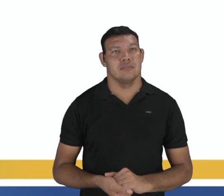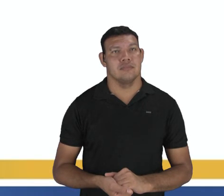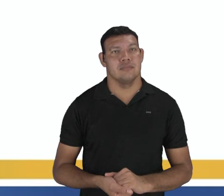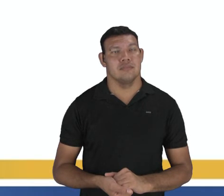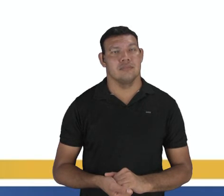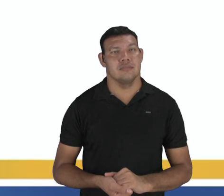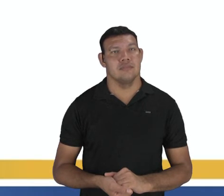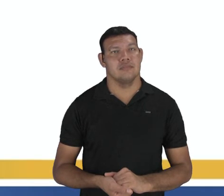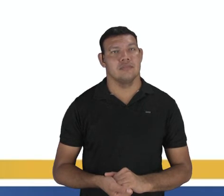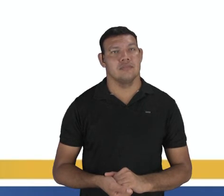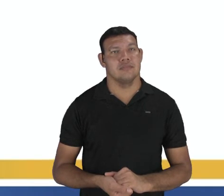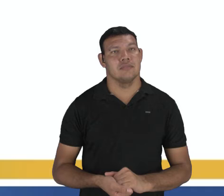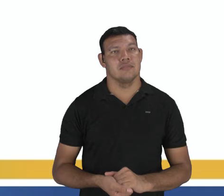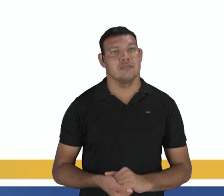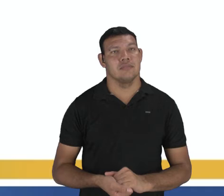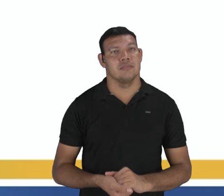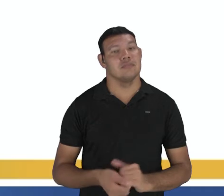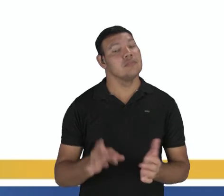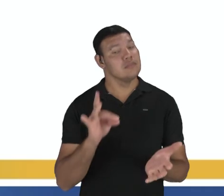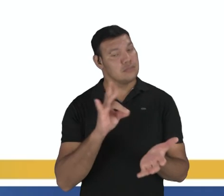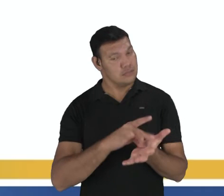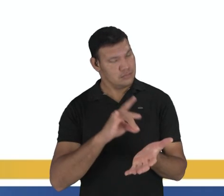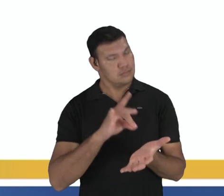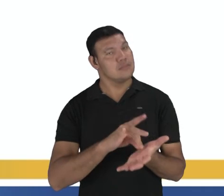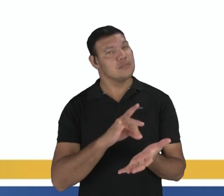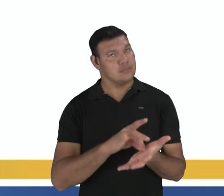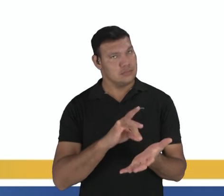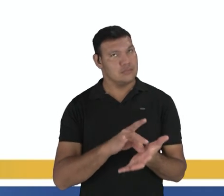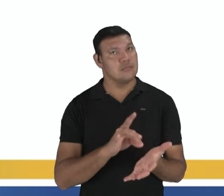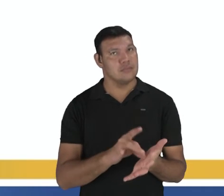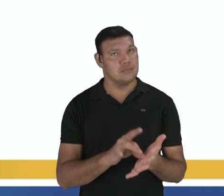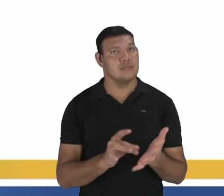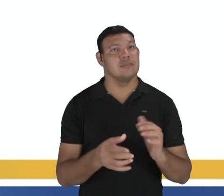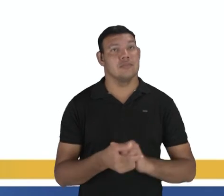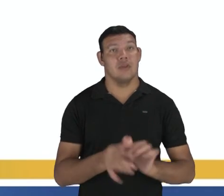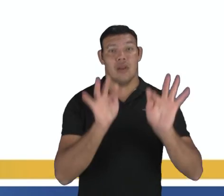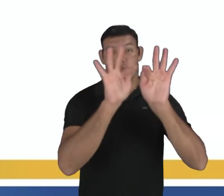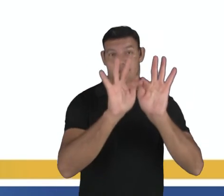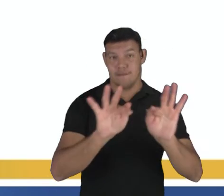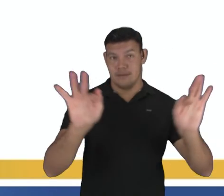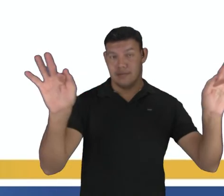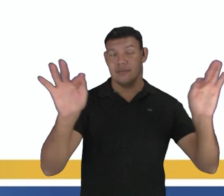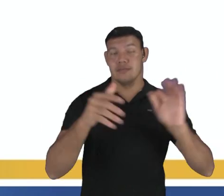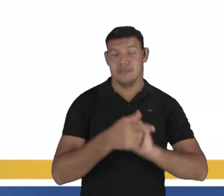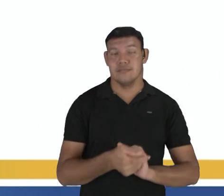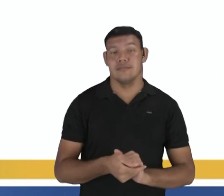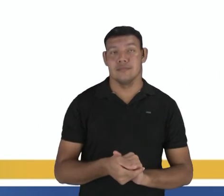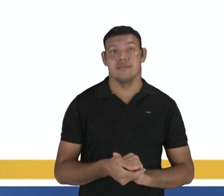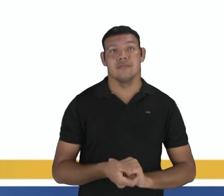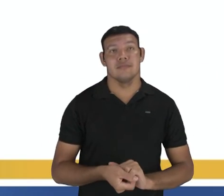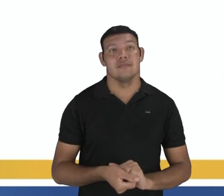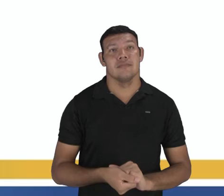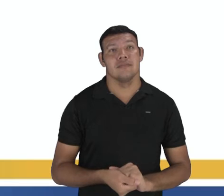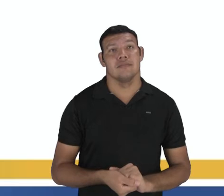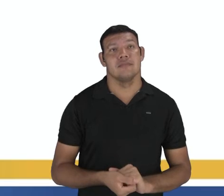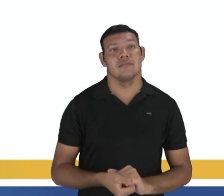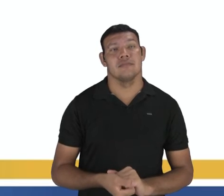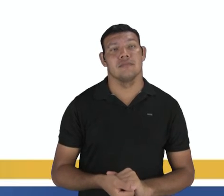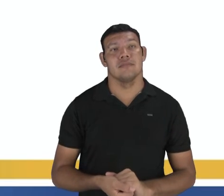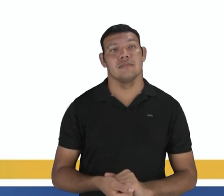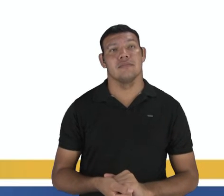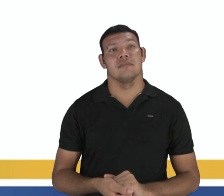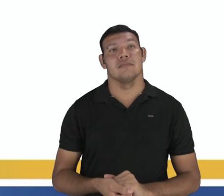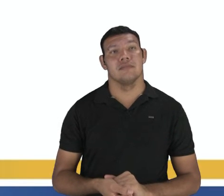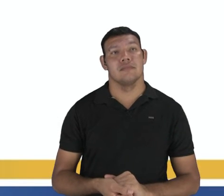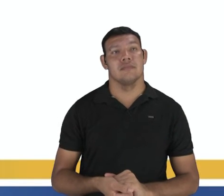Resposta correta, true, verdadeiro. A frase I have been living in Rio de